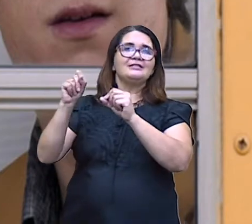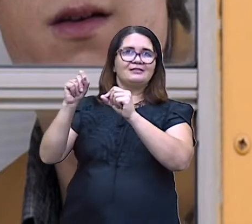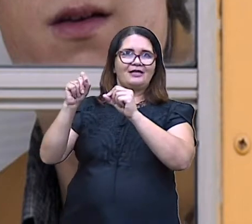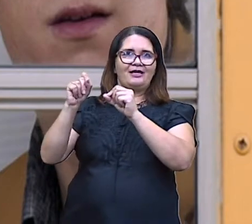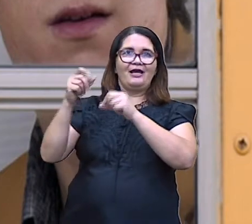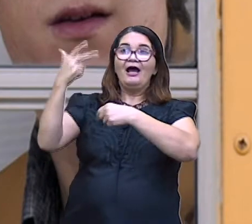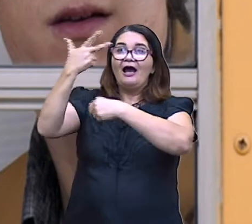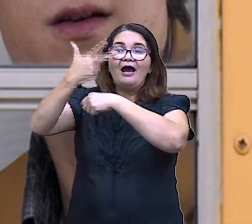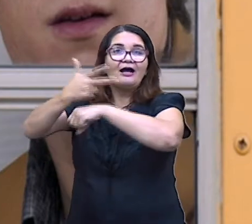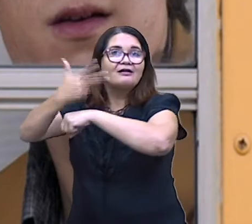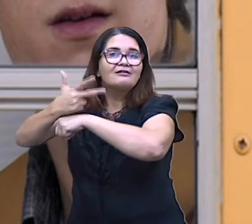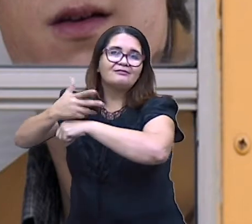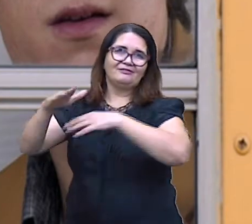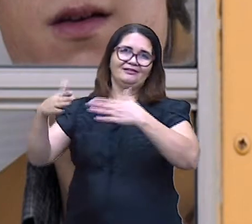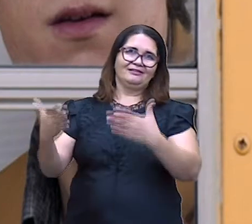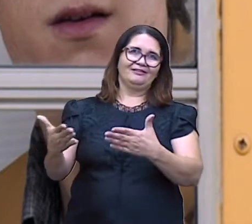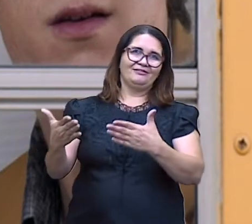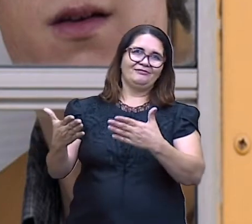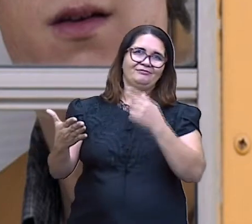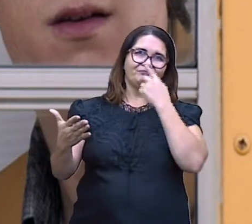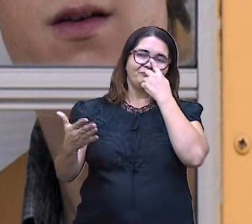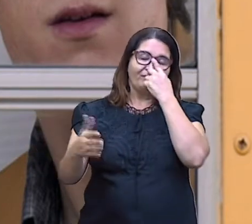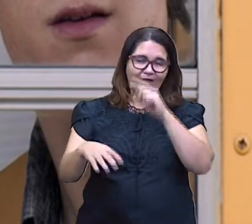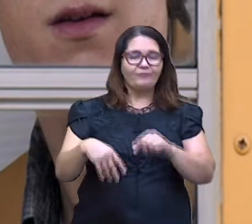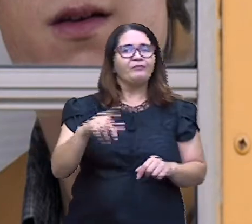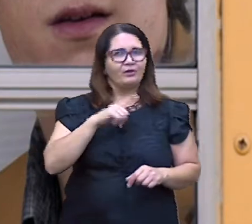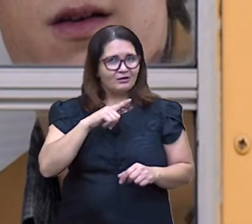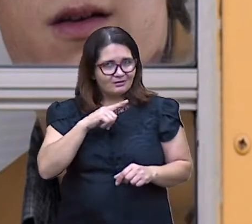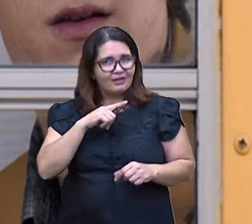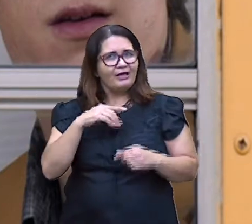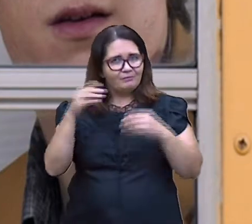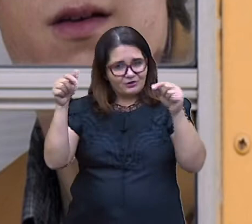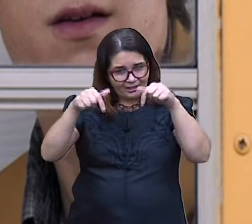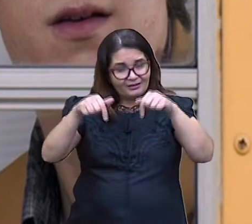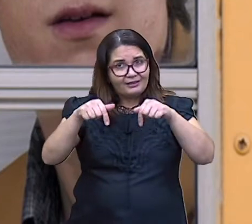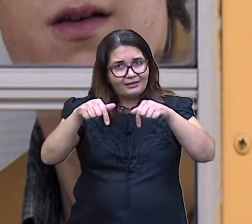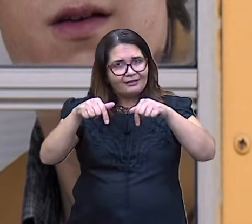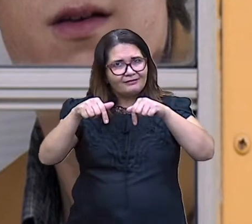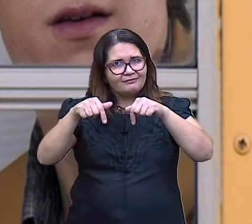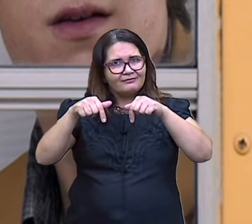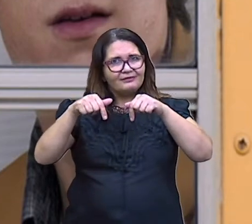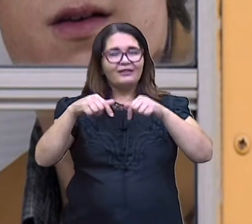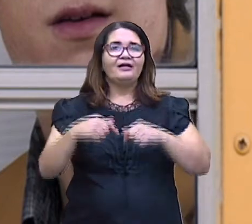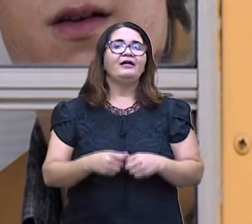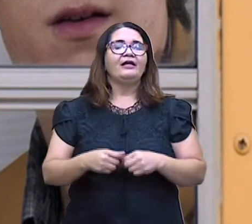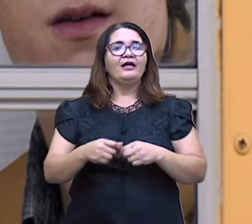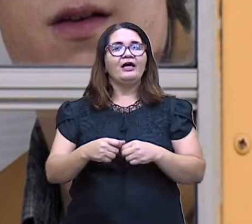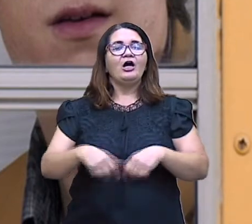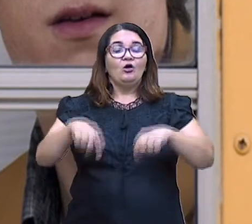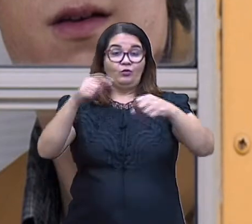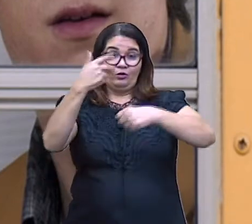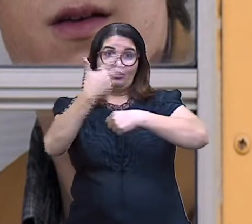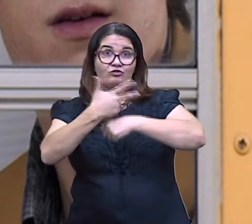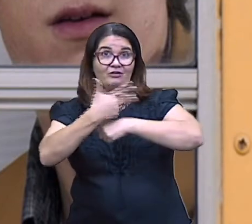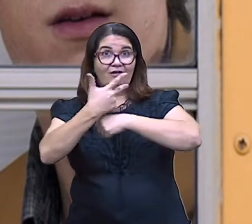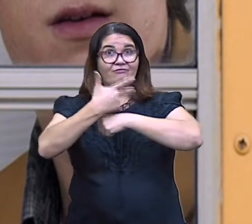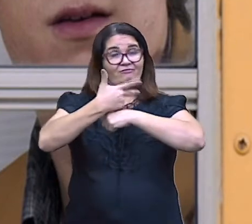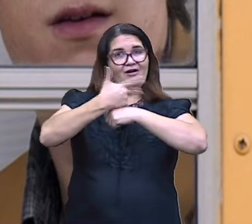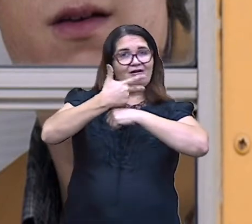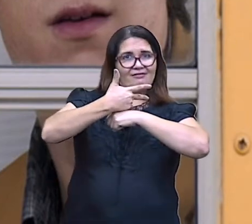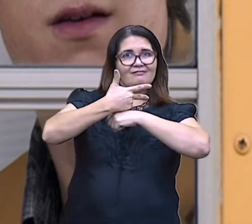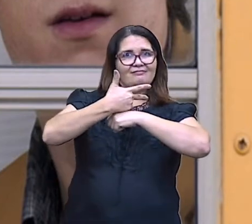ou interna? Pois é, nós temos. E eu mostrarei um exemplo que eu trouxe mais para frente um pouquinho, não agora. A